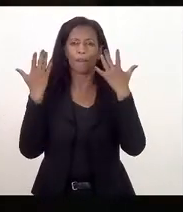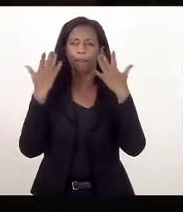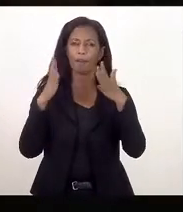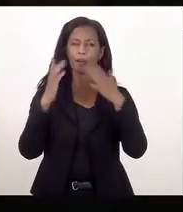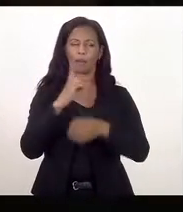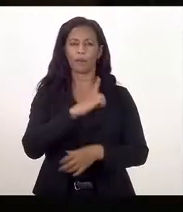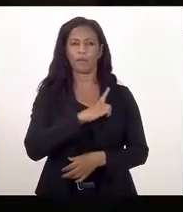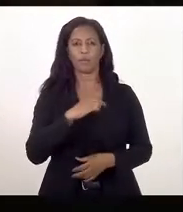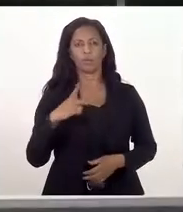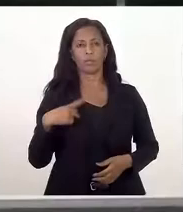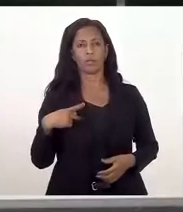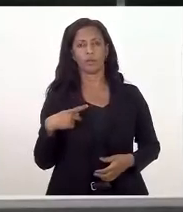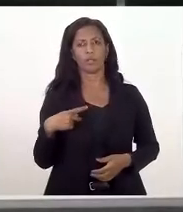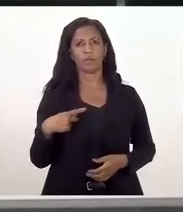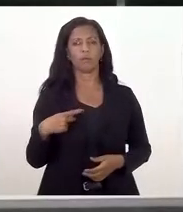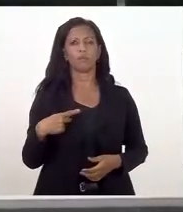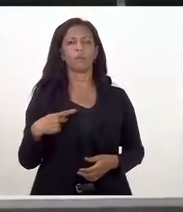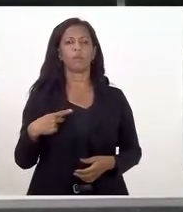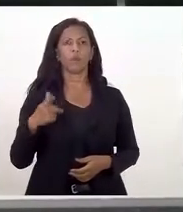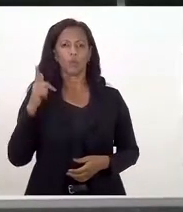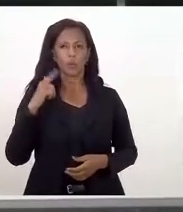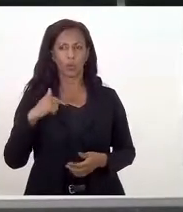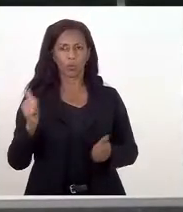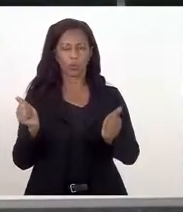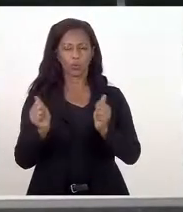Defensoria e conte com o alerte.